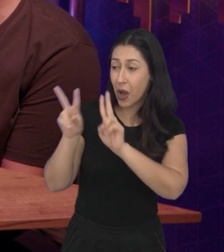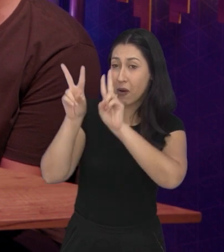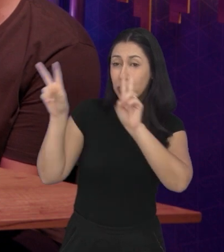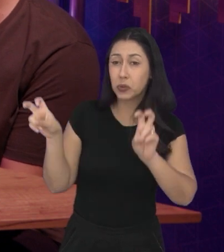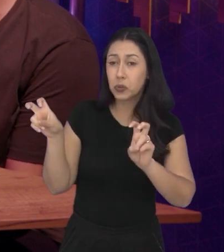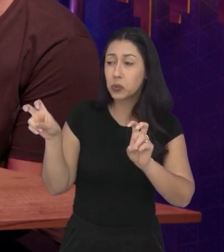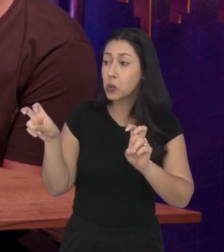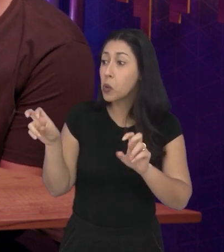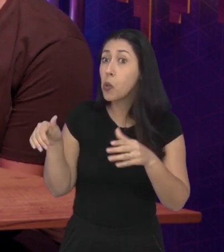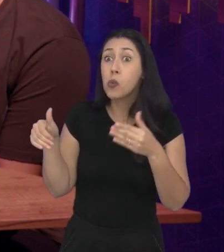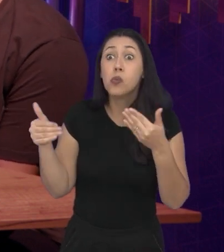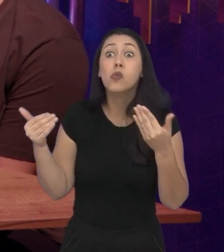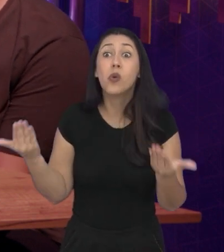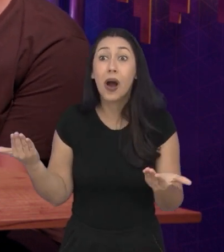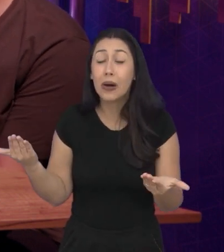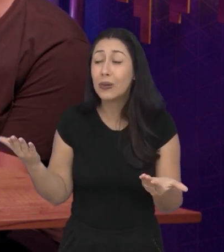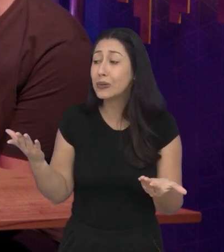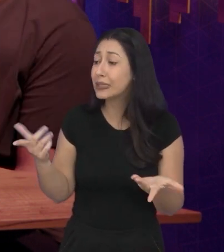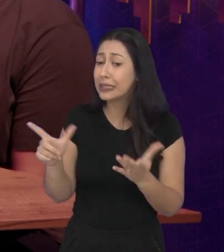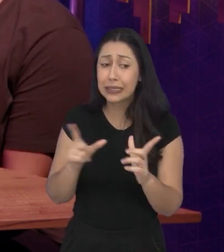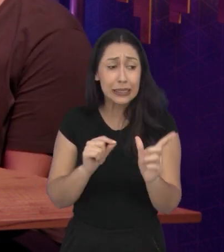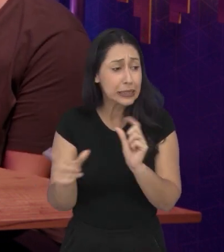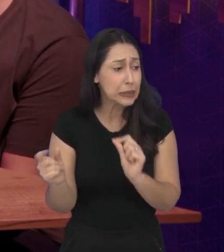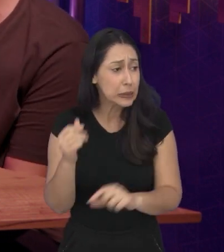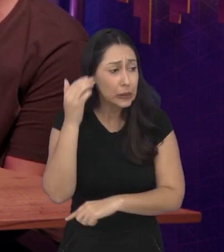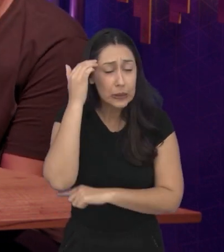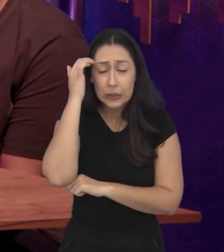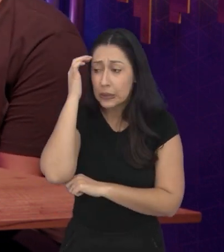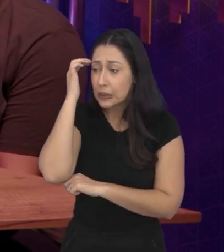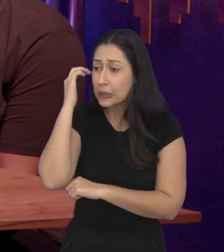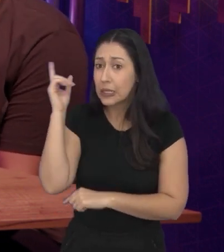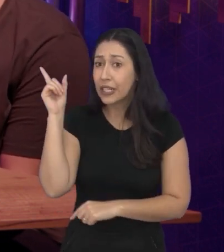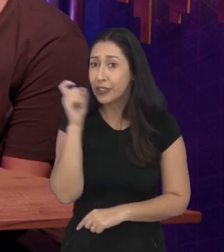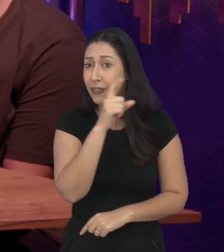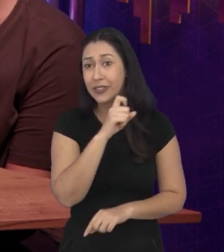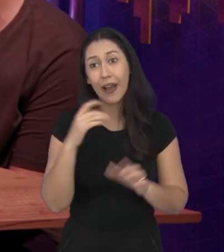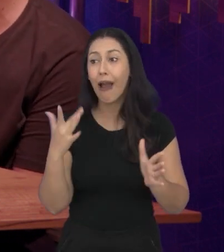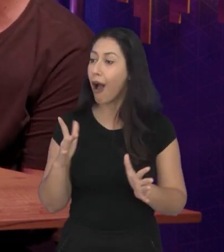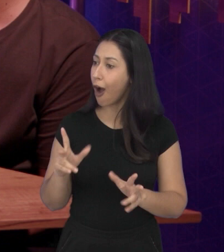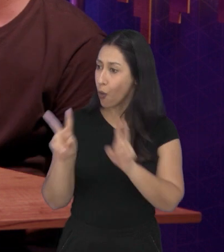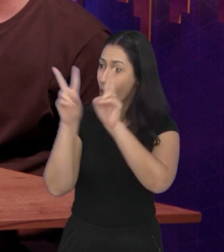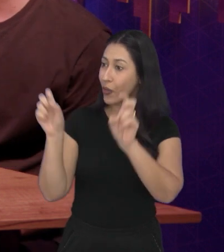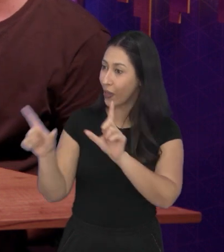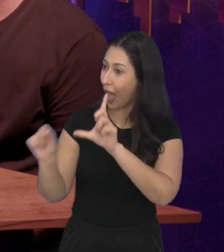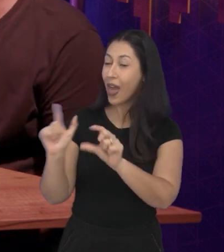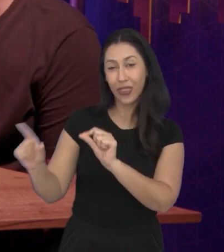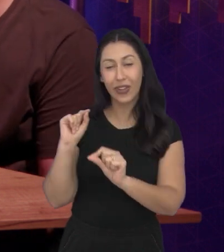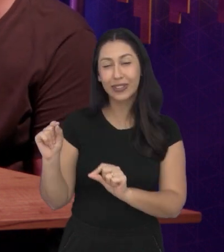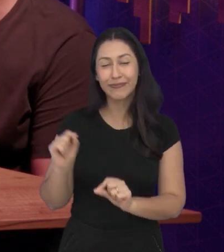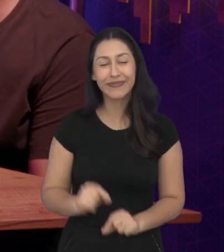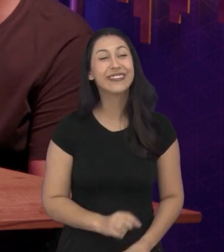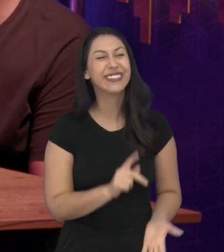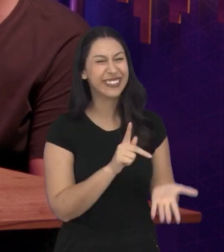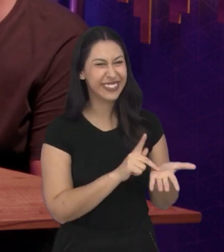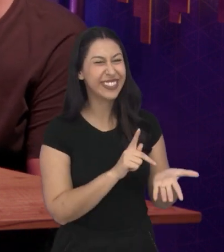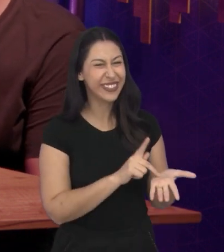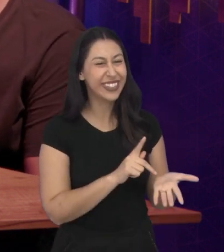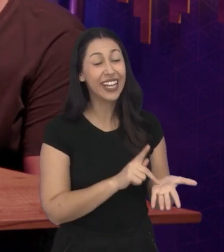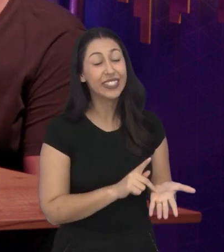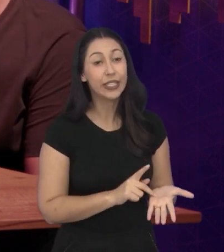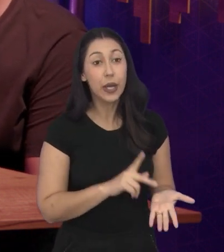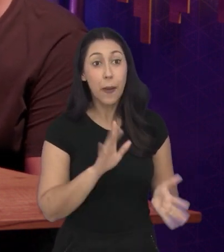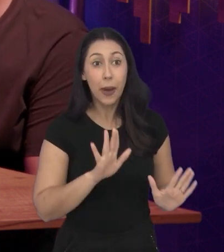foi porque a gente teve uma dificuldade na hora de escolher um tema para que eu pudesse participar, né? É verdade. E acabou que a gente, né,